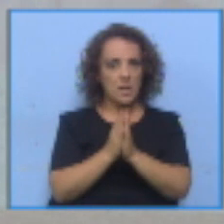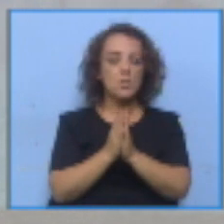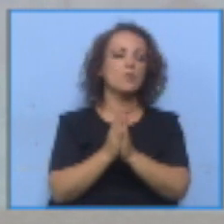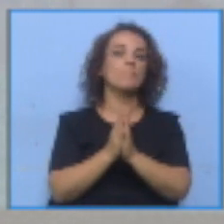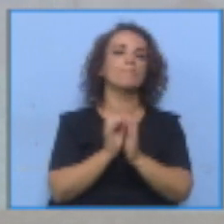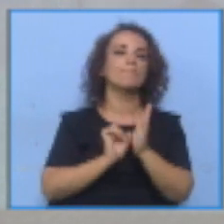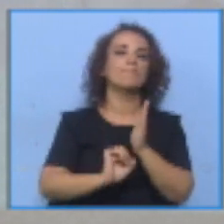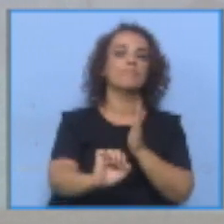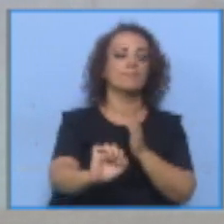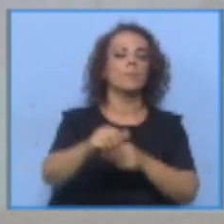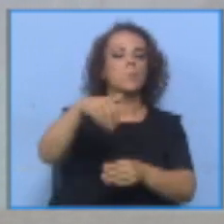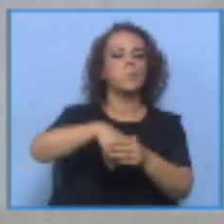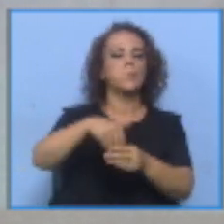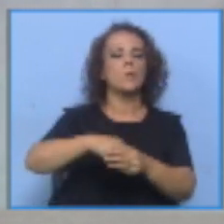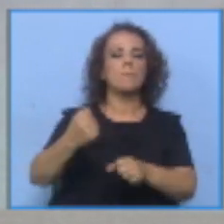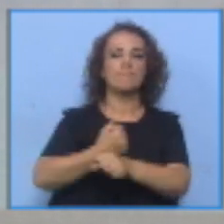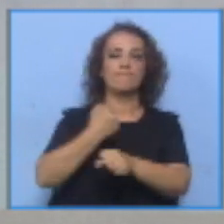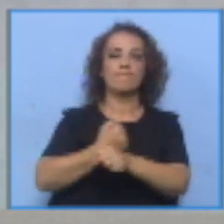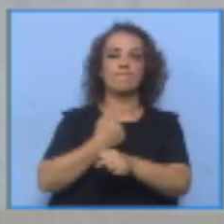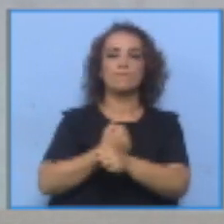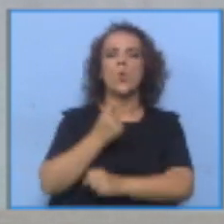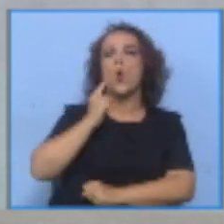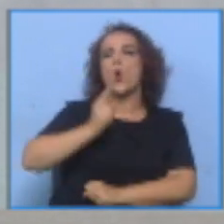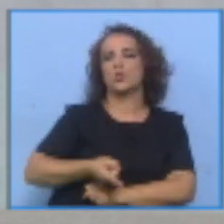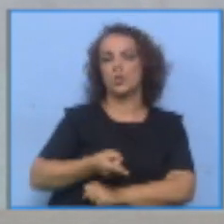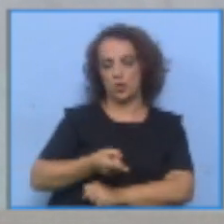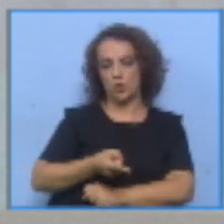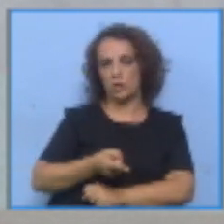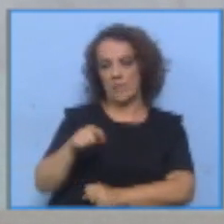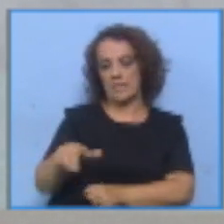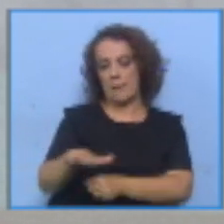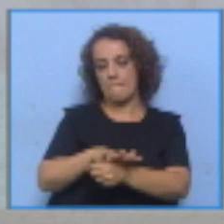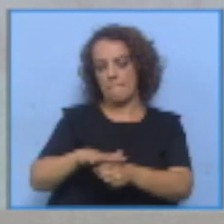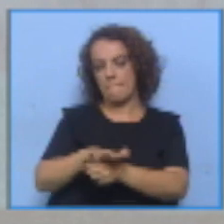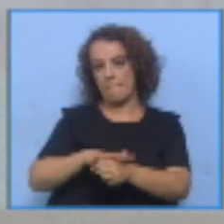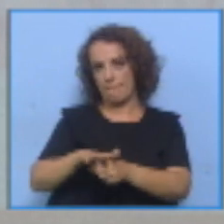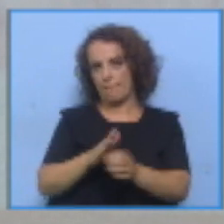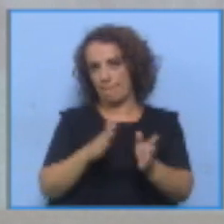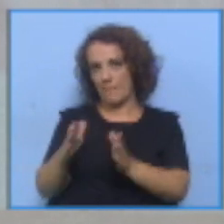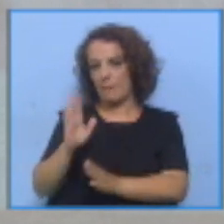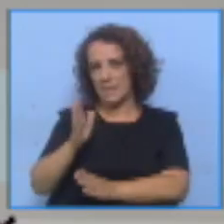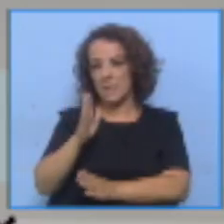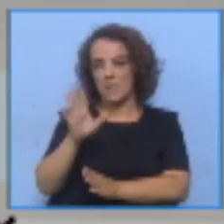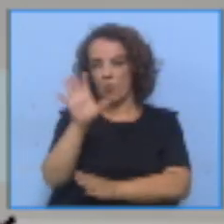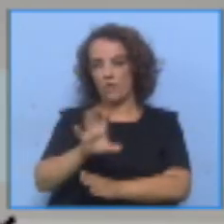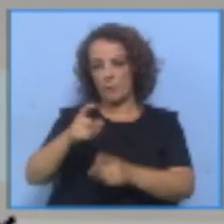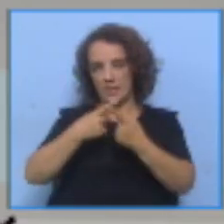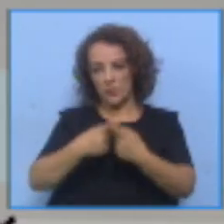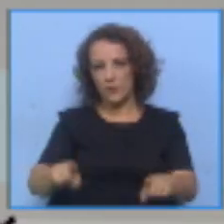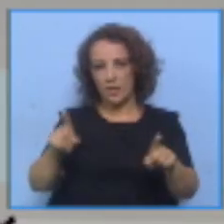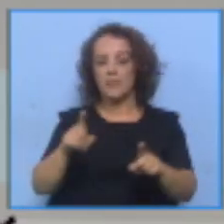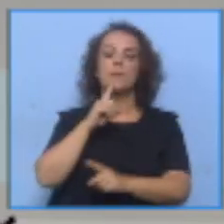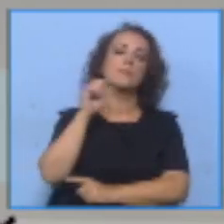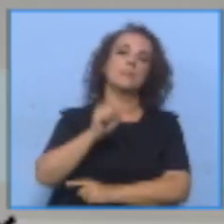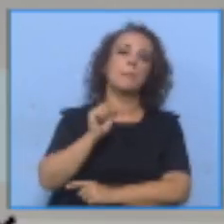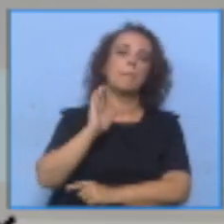se vão desempenhar nesta parte, em concreto, nesta parte da... E que terão que ter uma configuração diferente de porventura da temos que